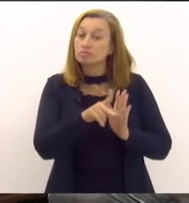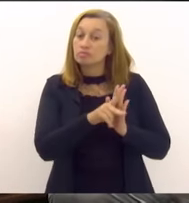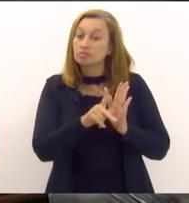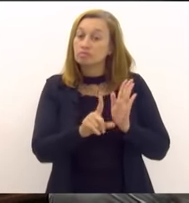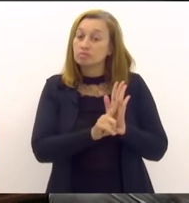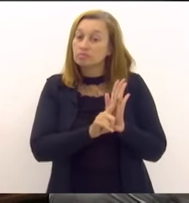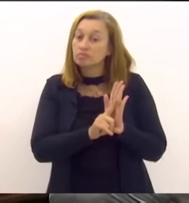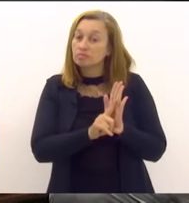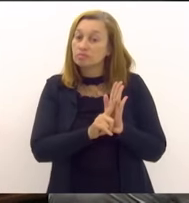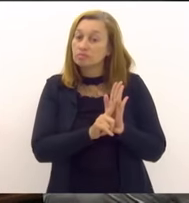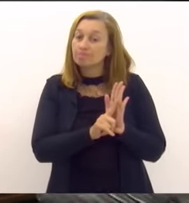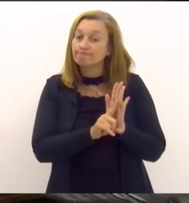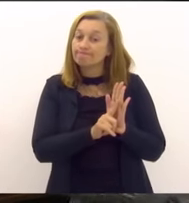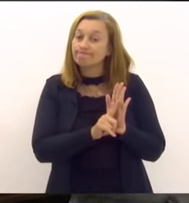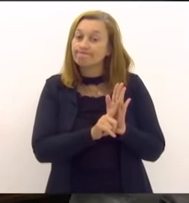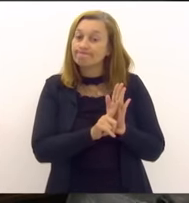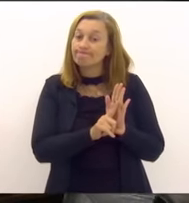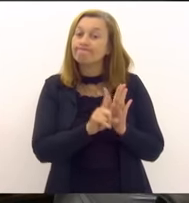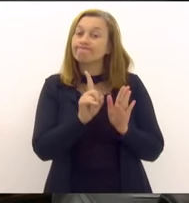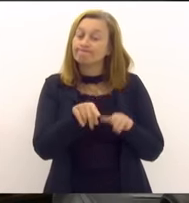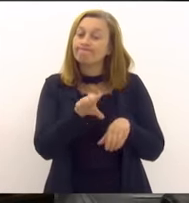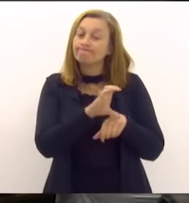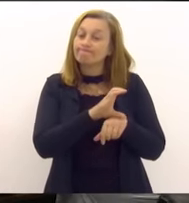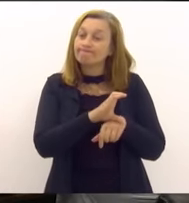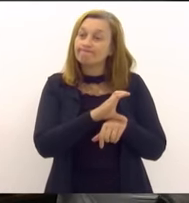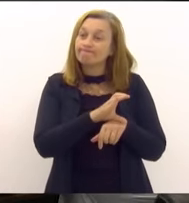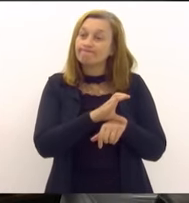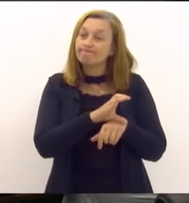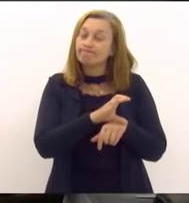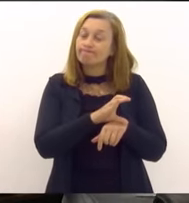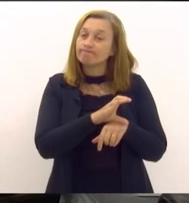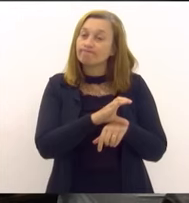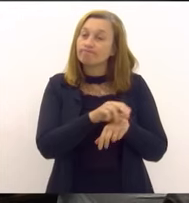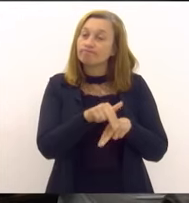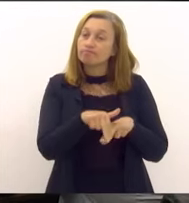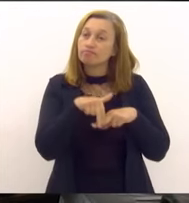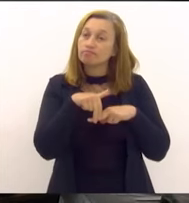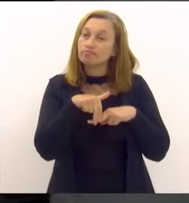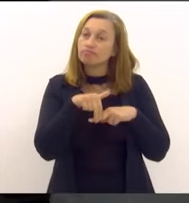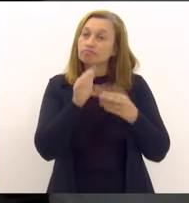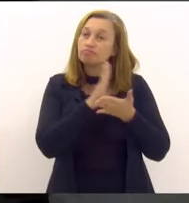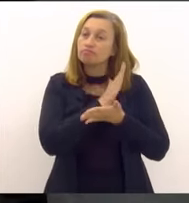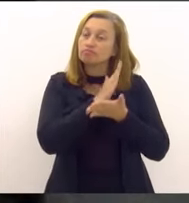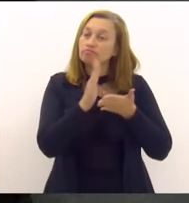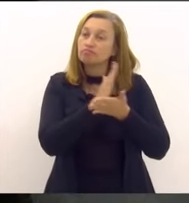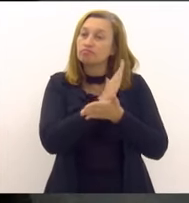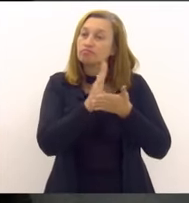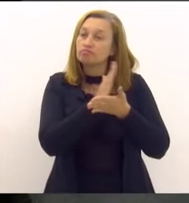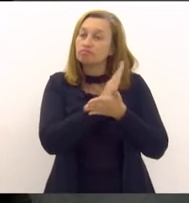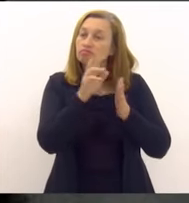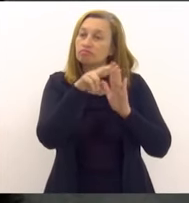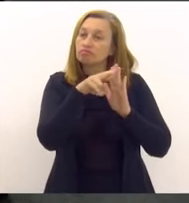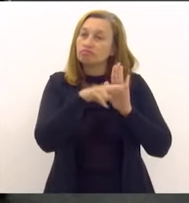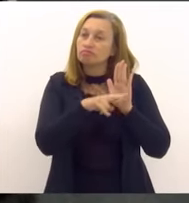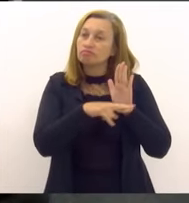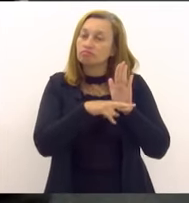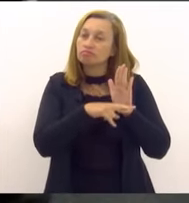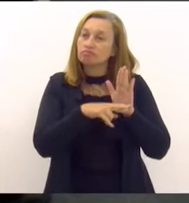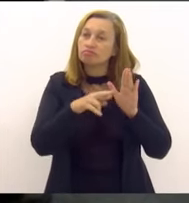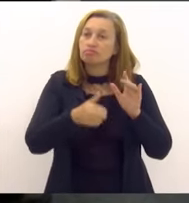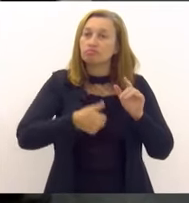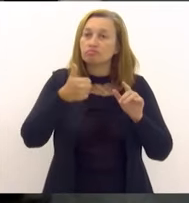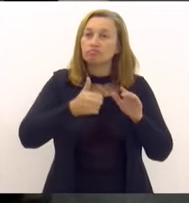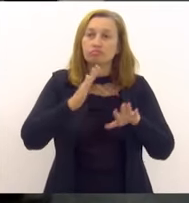lei, ele é inconstitucional em função de alguns fatores. O primeiro e mais